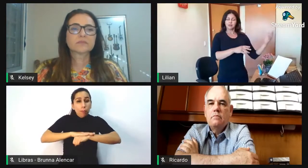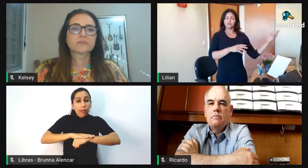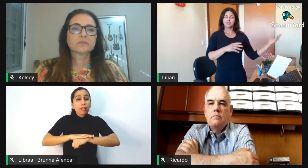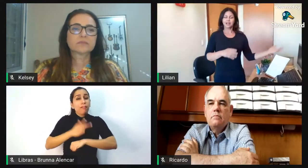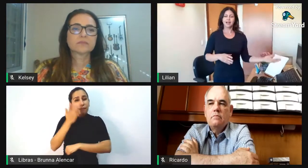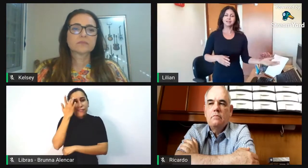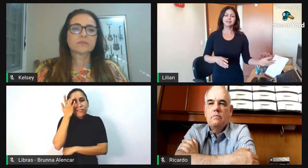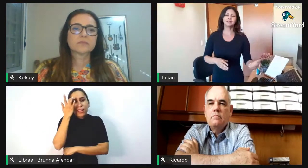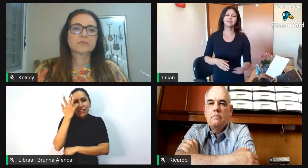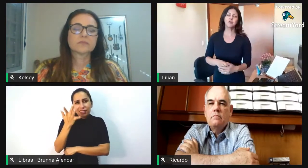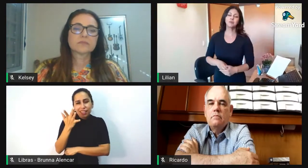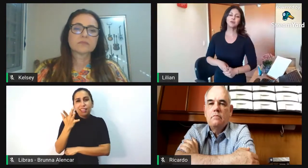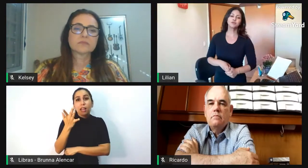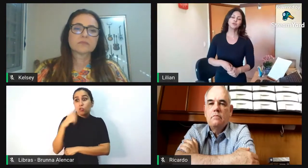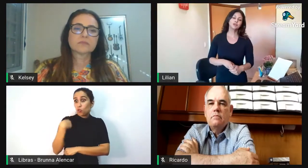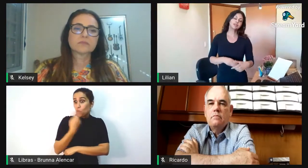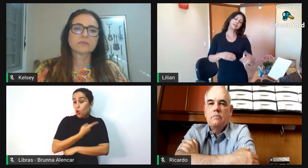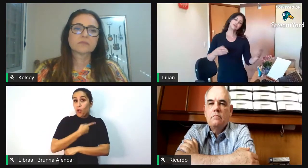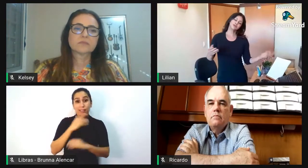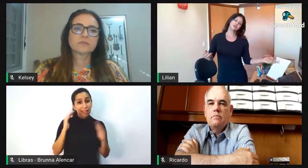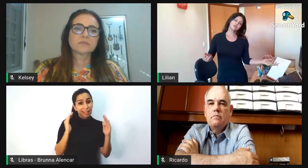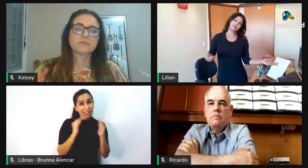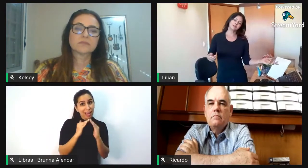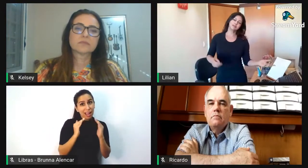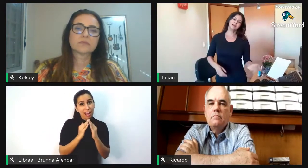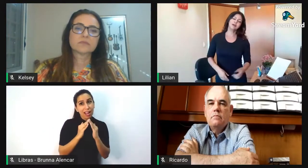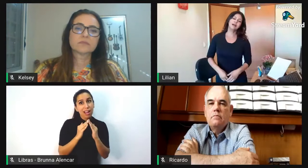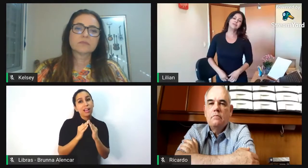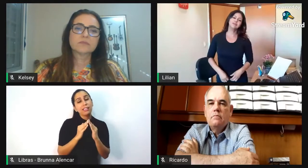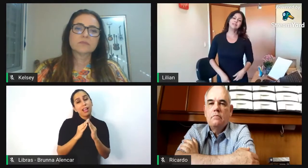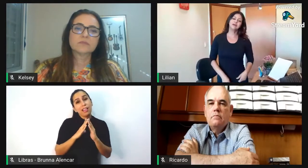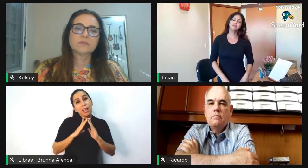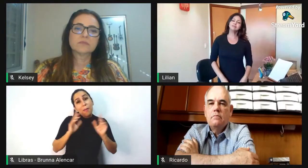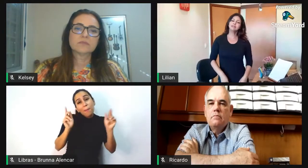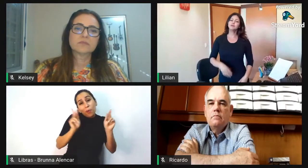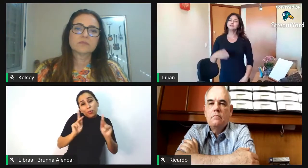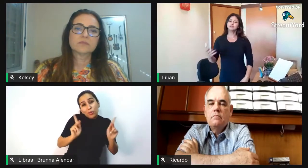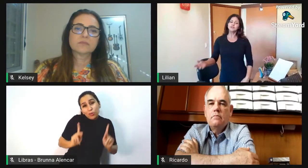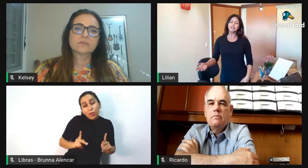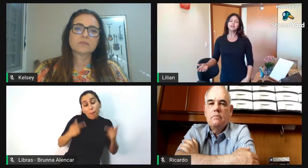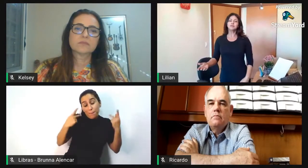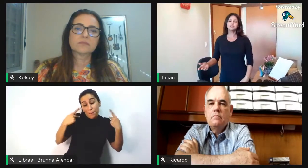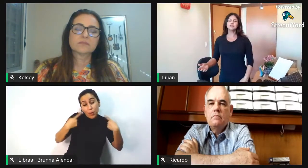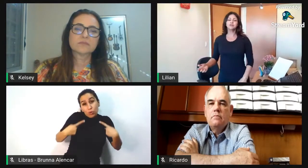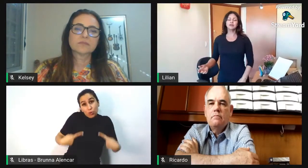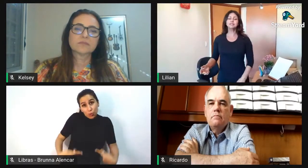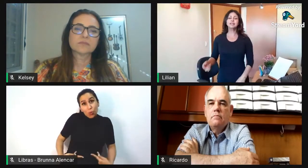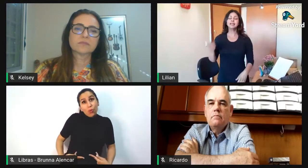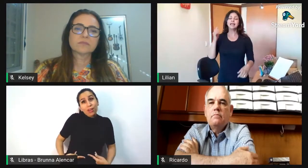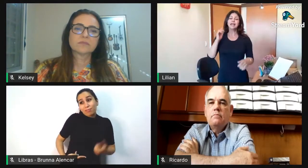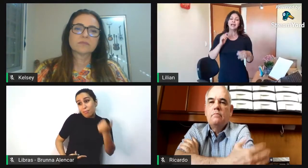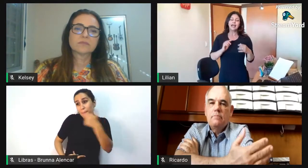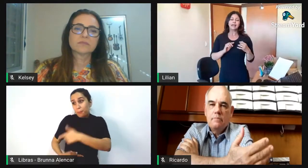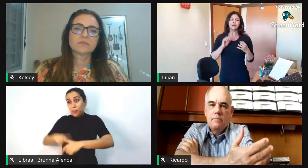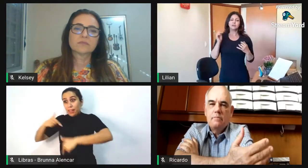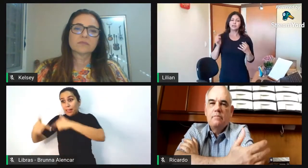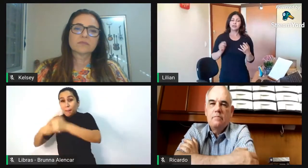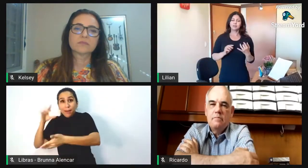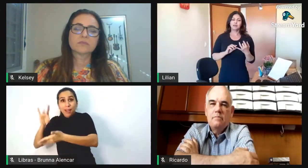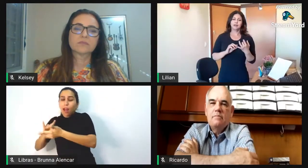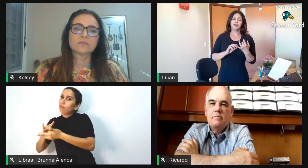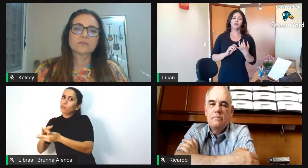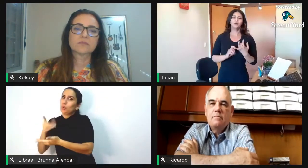de estarmos em casa, tem uma postura que, se a gente estivesse no trabalho, não seria possível fazer.